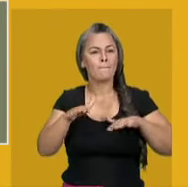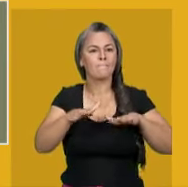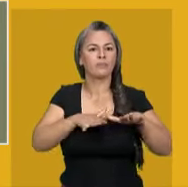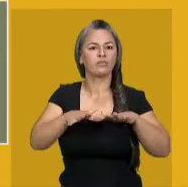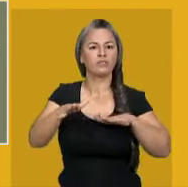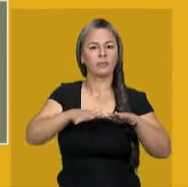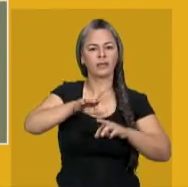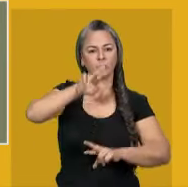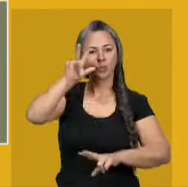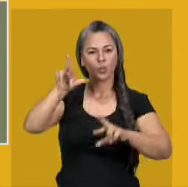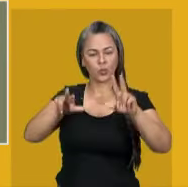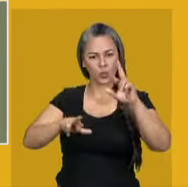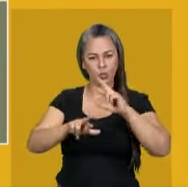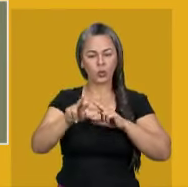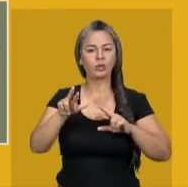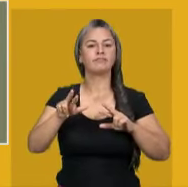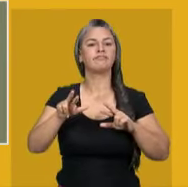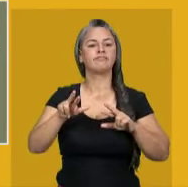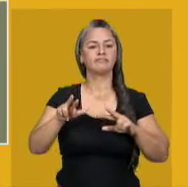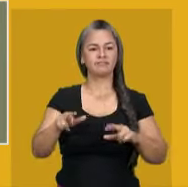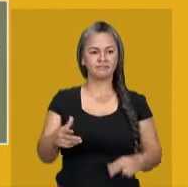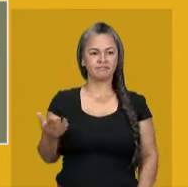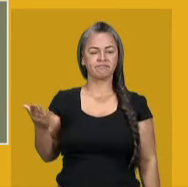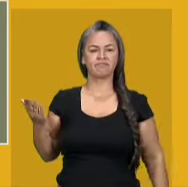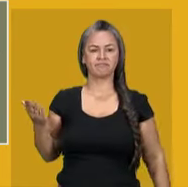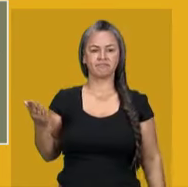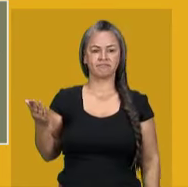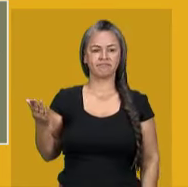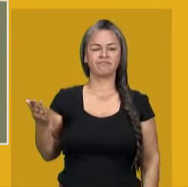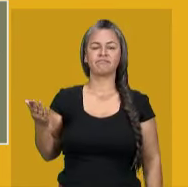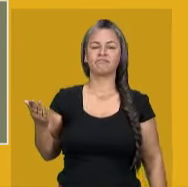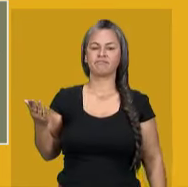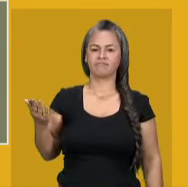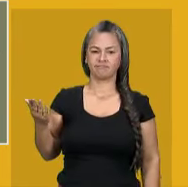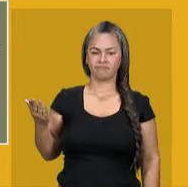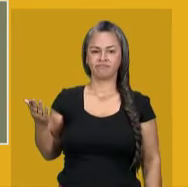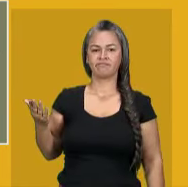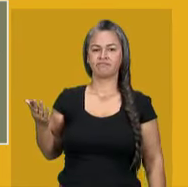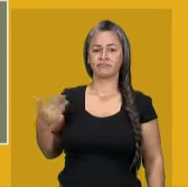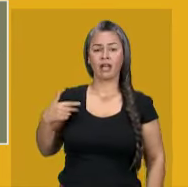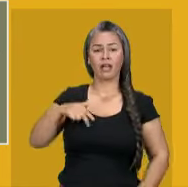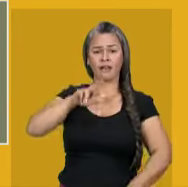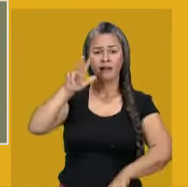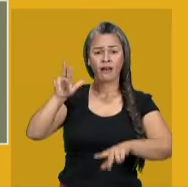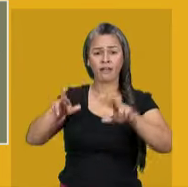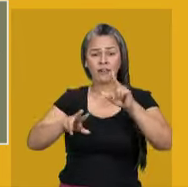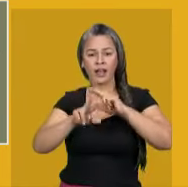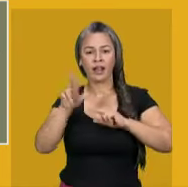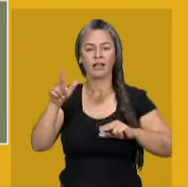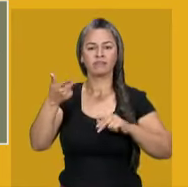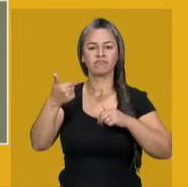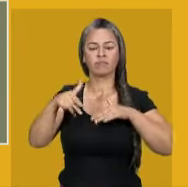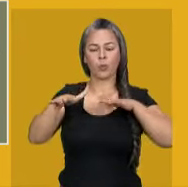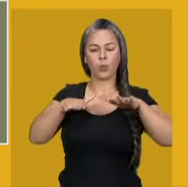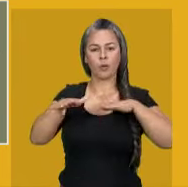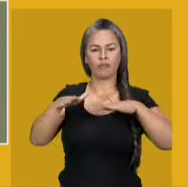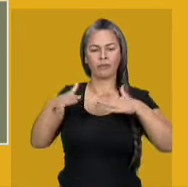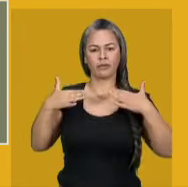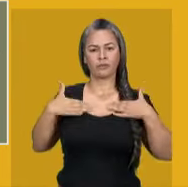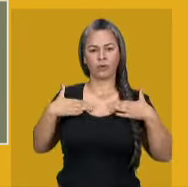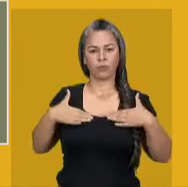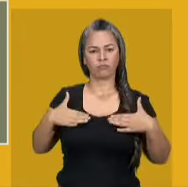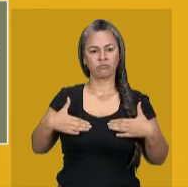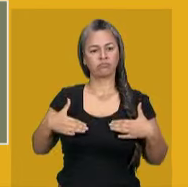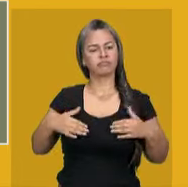movimentos diferentes. A imensa variedade de movimentos que o nosso corpo consegue